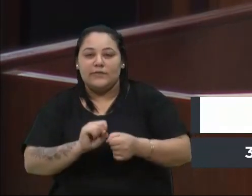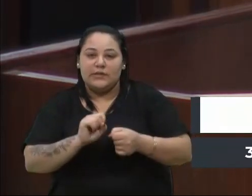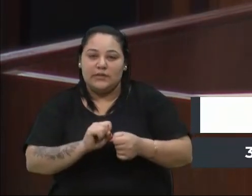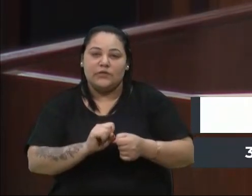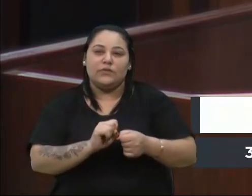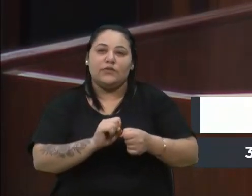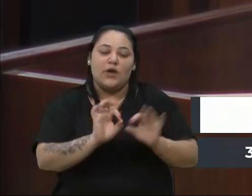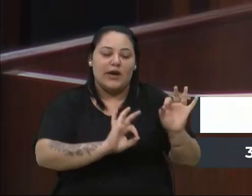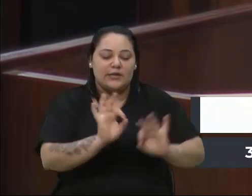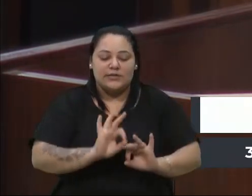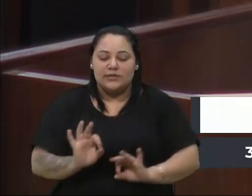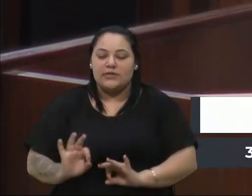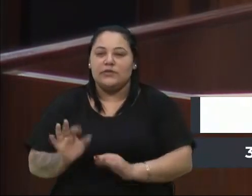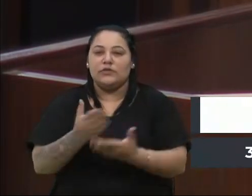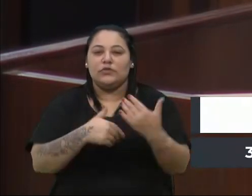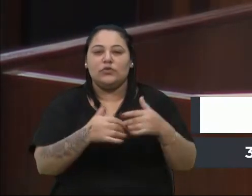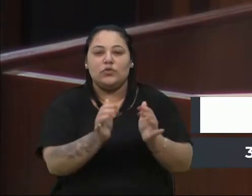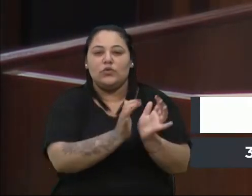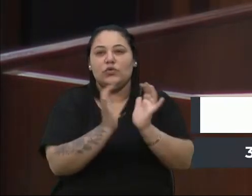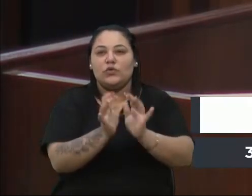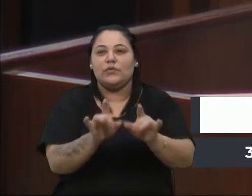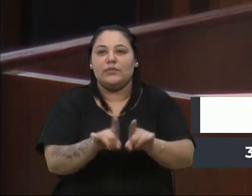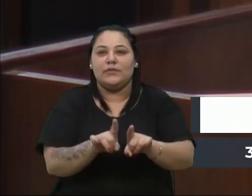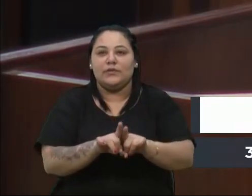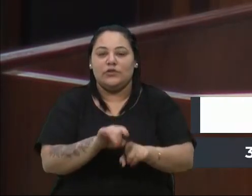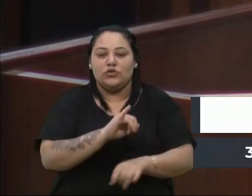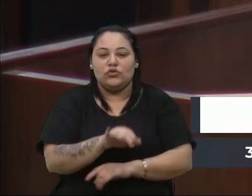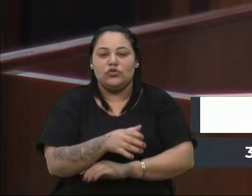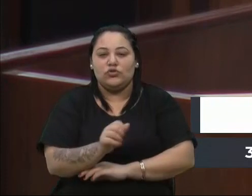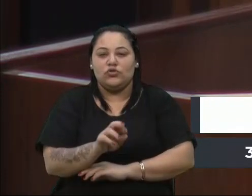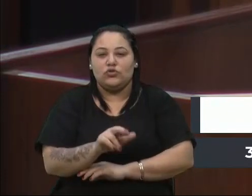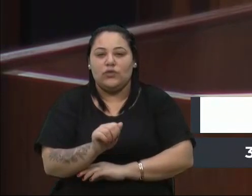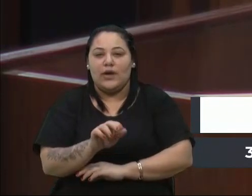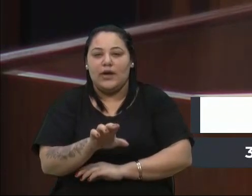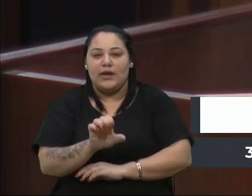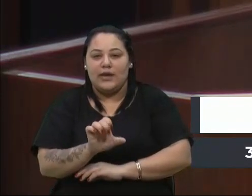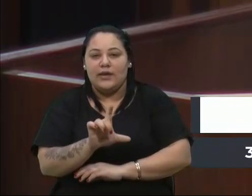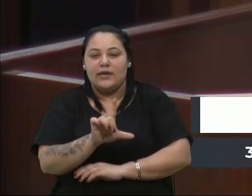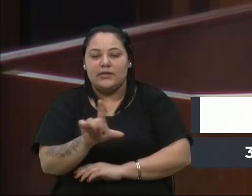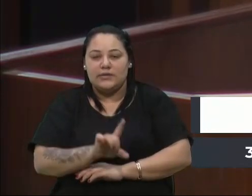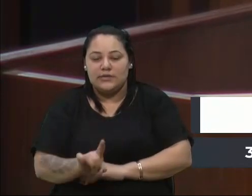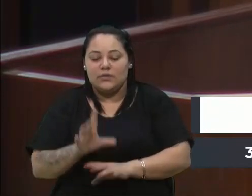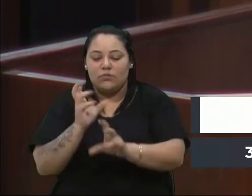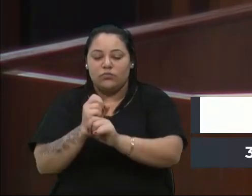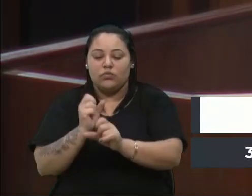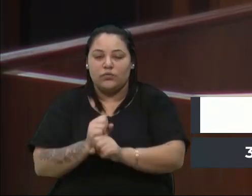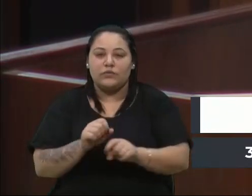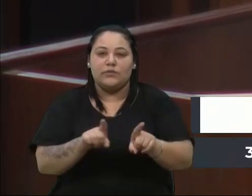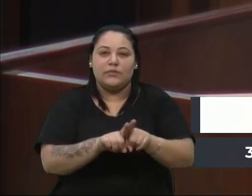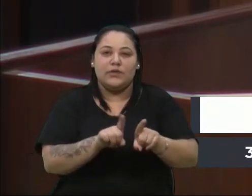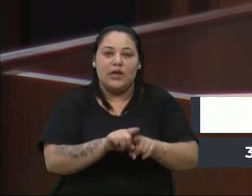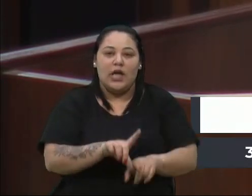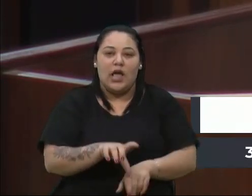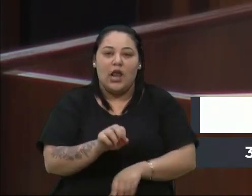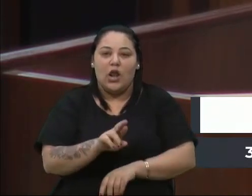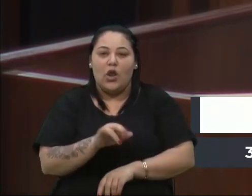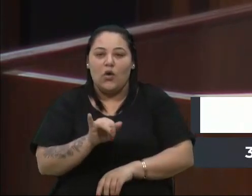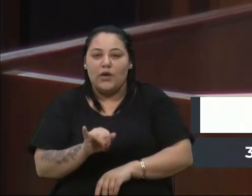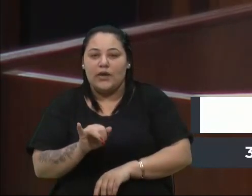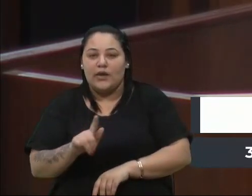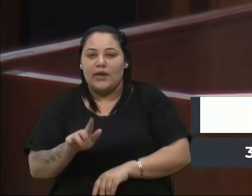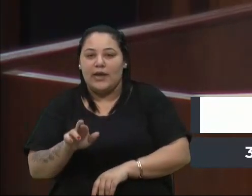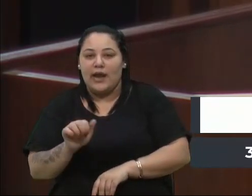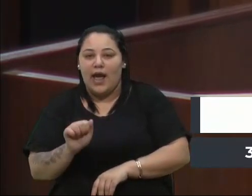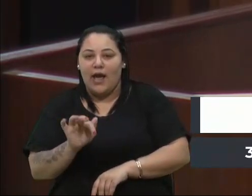sempre Juarez na contabilidade, o Carlinhos Santos na assessoria de imprensa, a Lorigraf nos apoiando com material gráfico e,